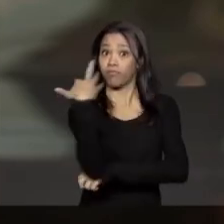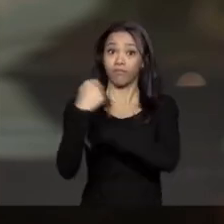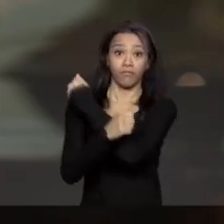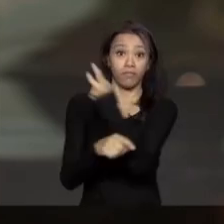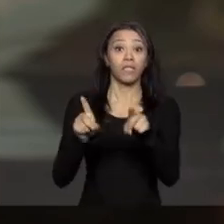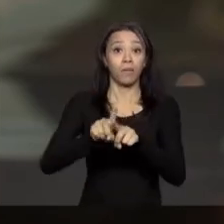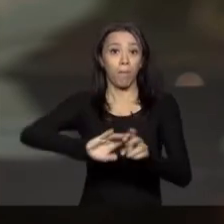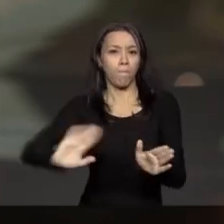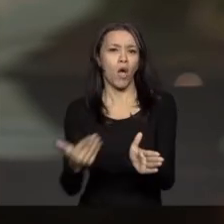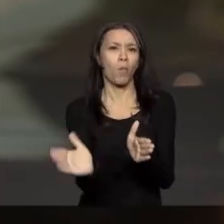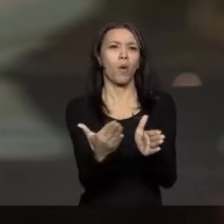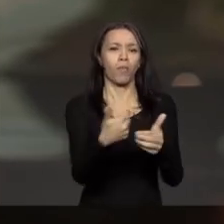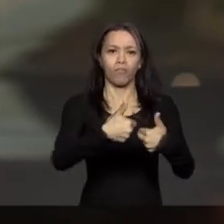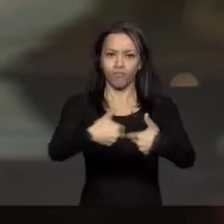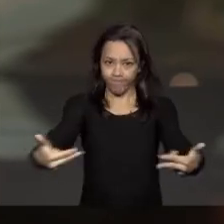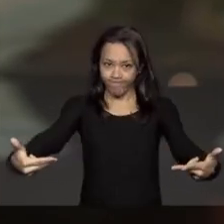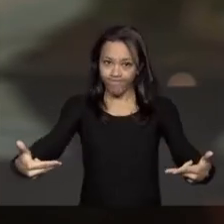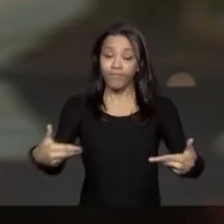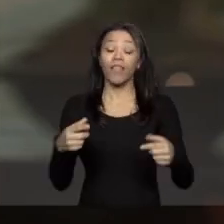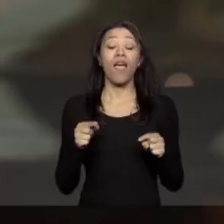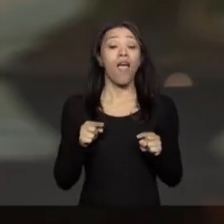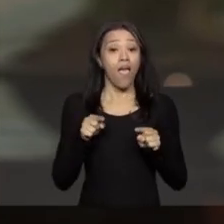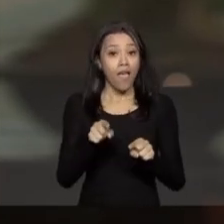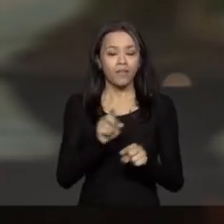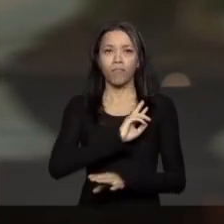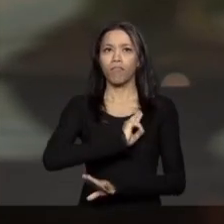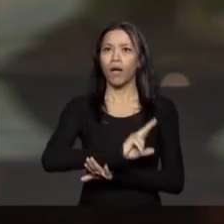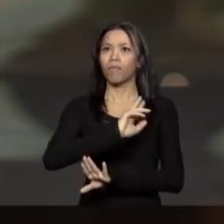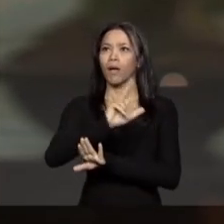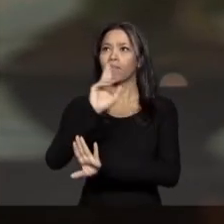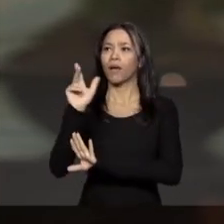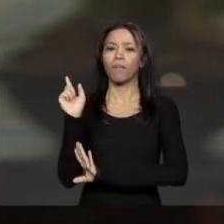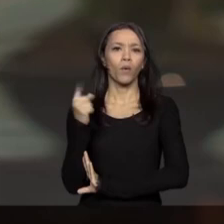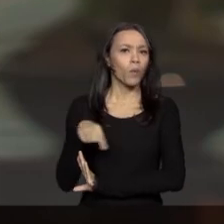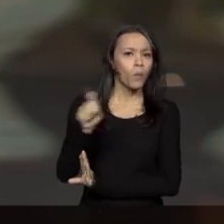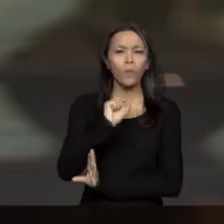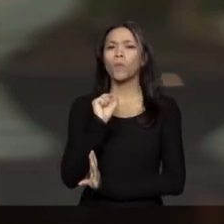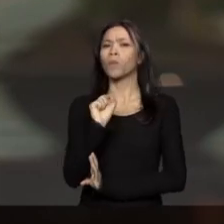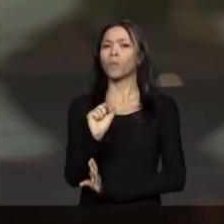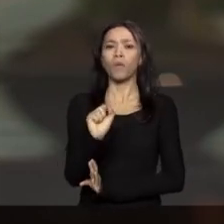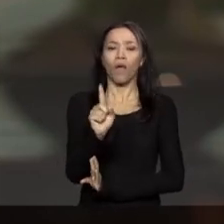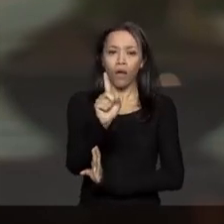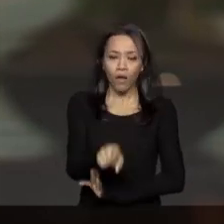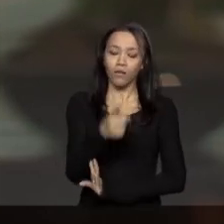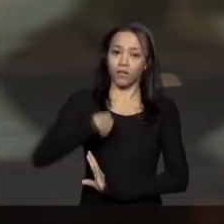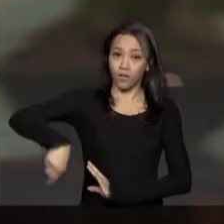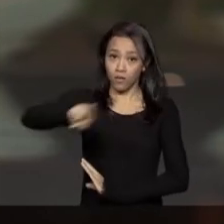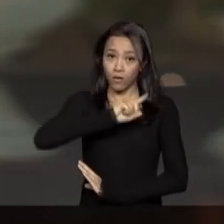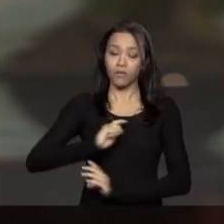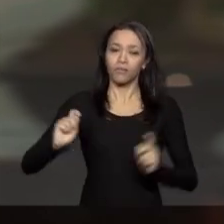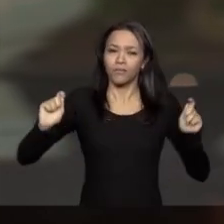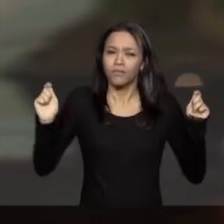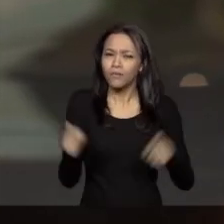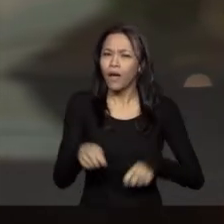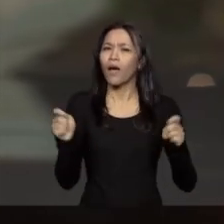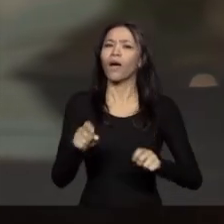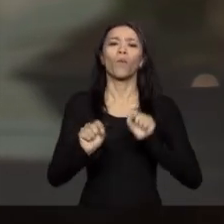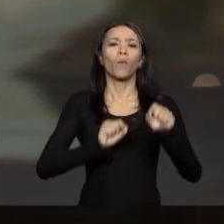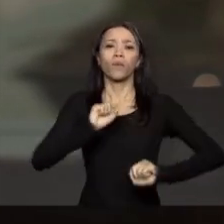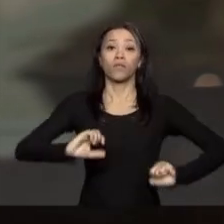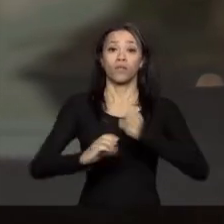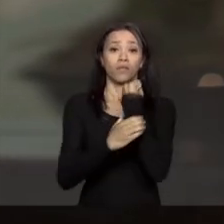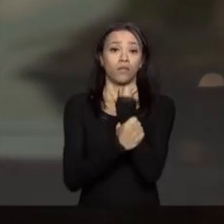meio ambiente e da produção essa nossa diversidade exige que sejamos capazes de